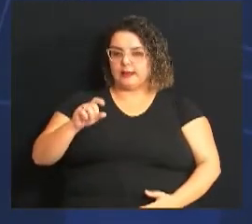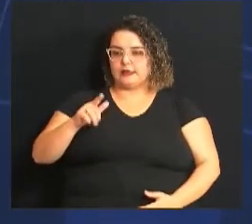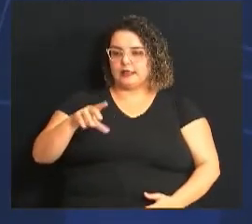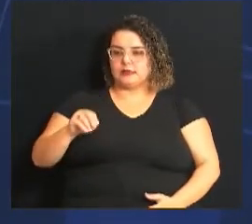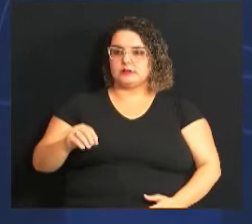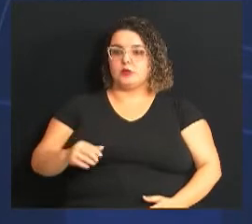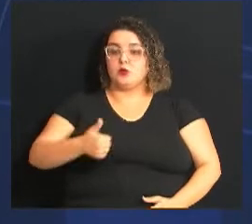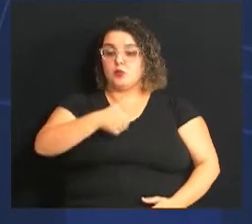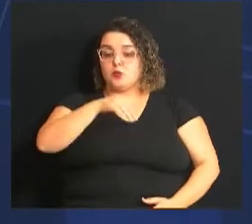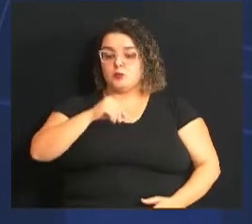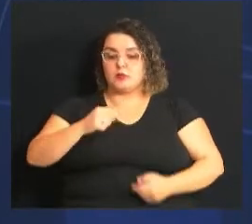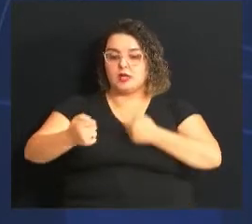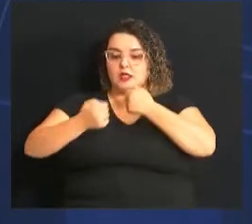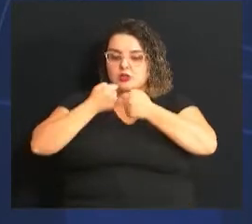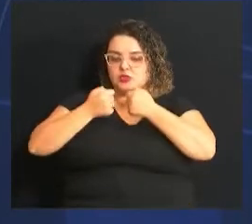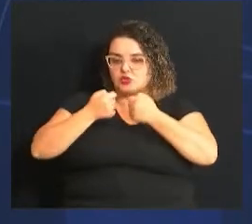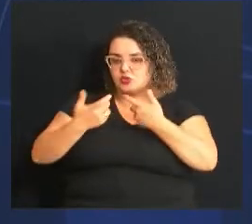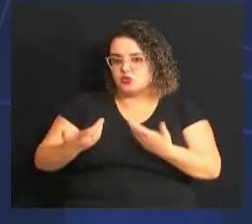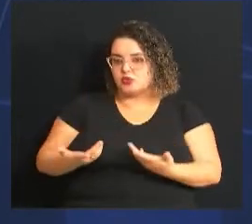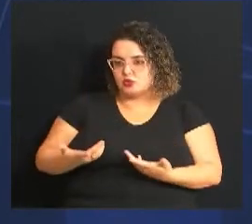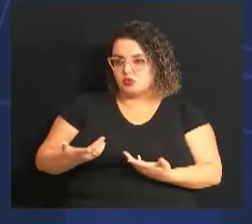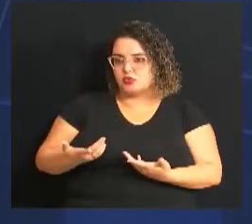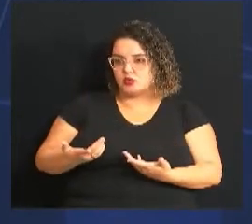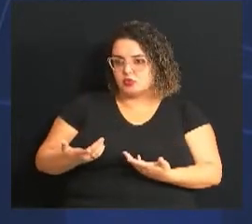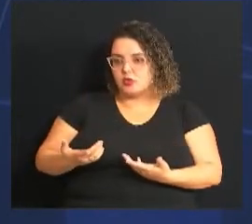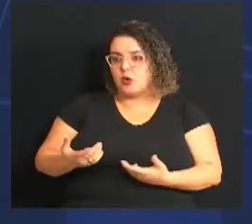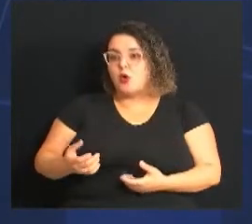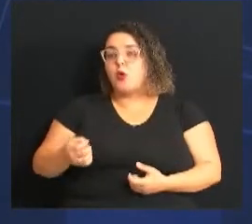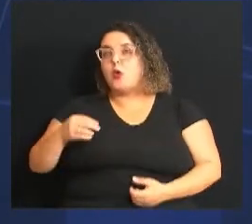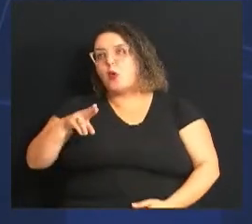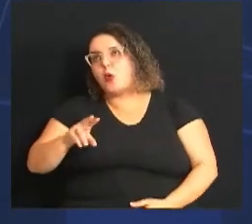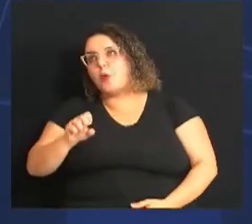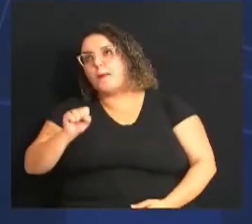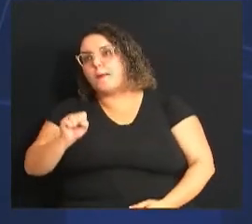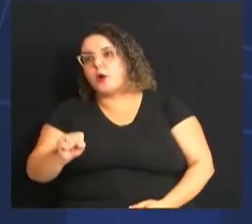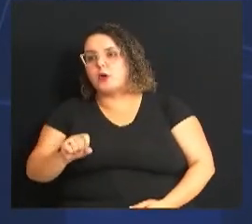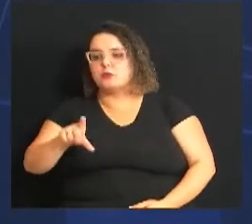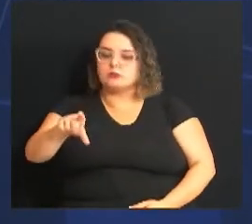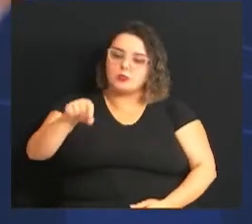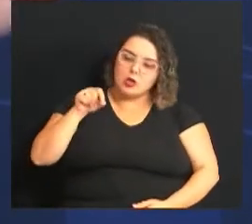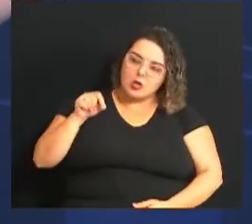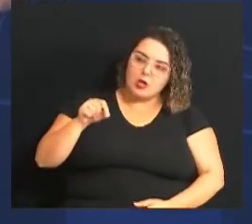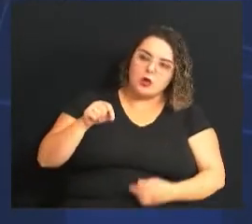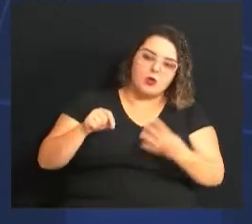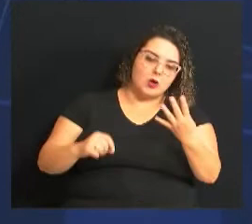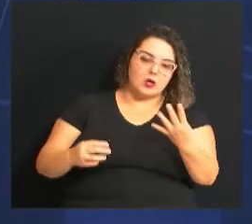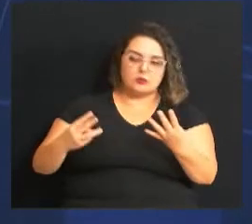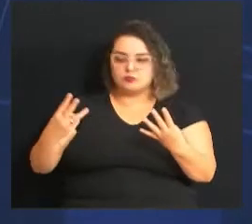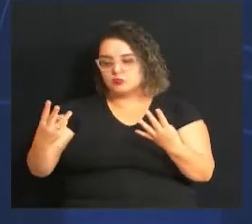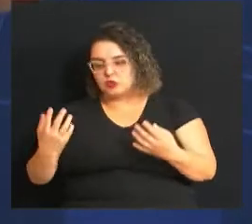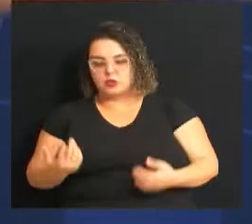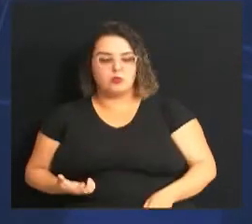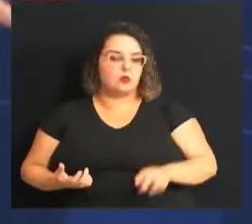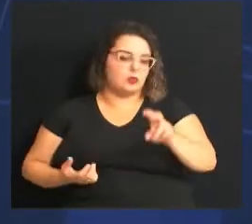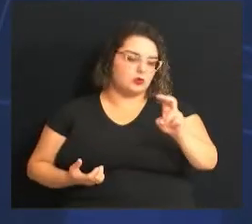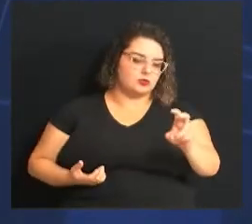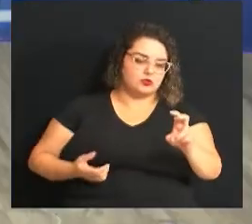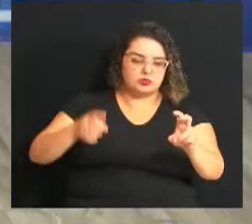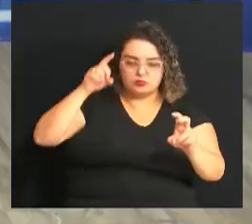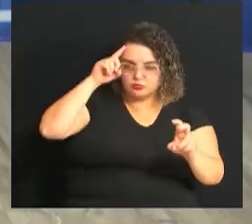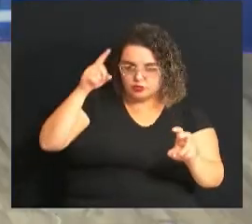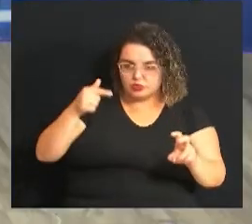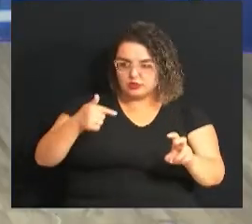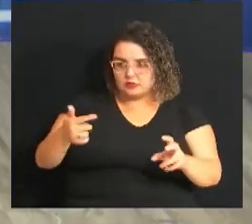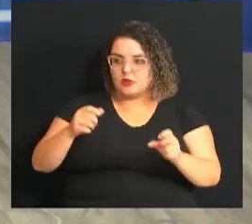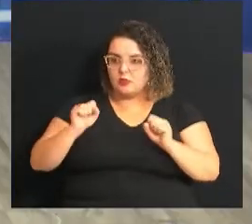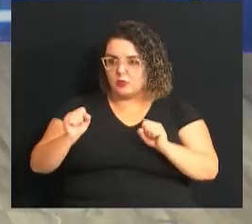com todos eles ou pode adotar modelo individualmente? Um está no esquema 4x3, o outro está aos 5 dias na semana. Tem como fazer